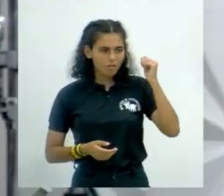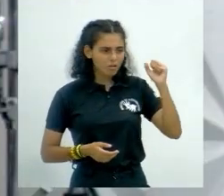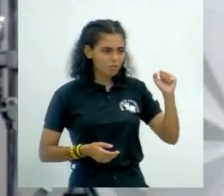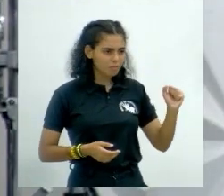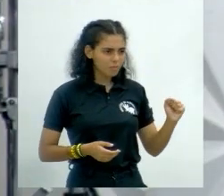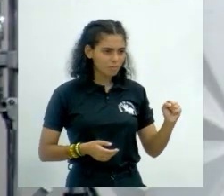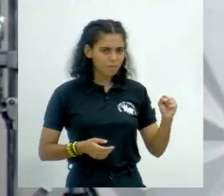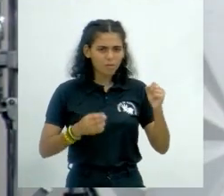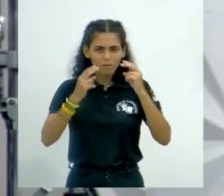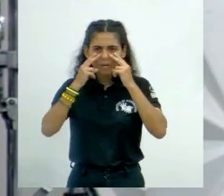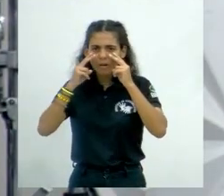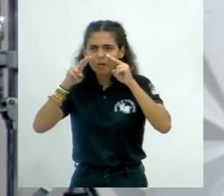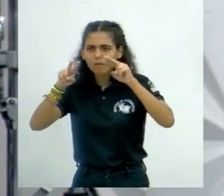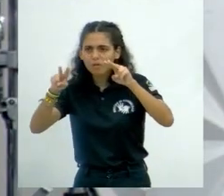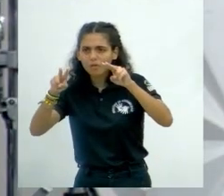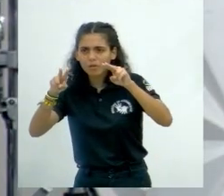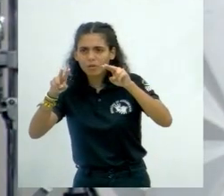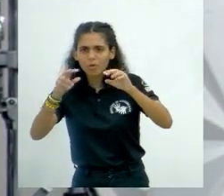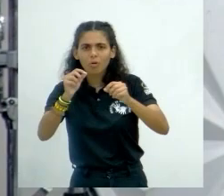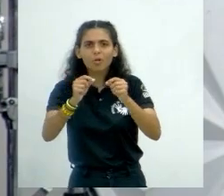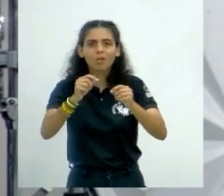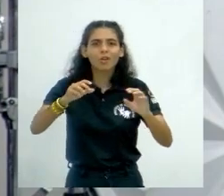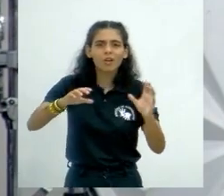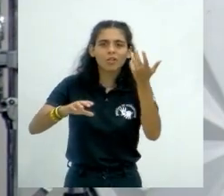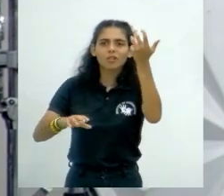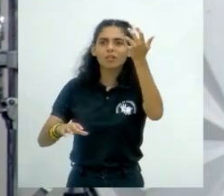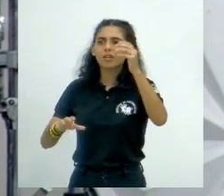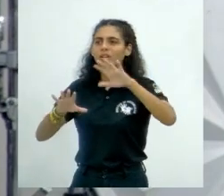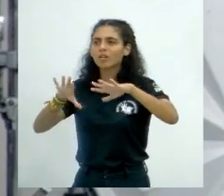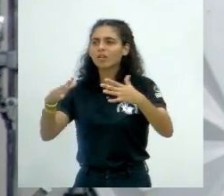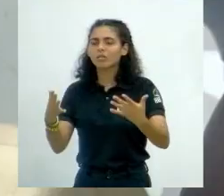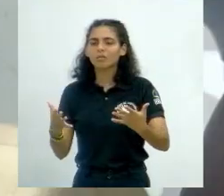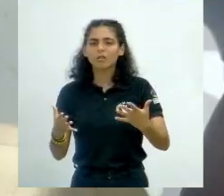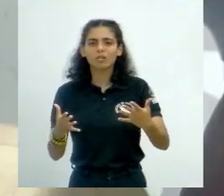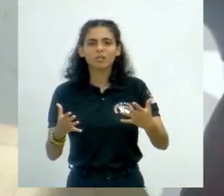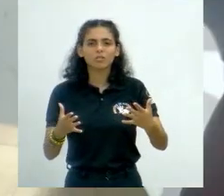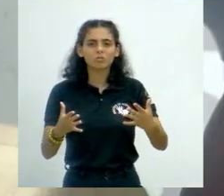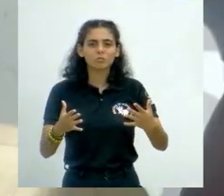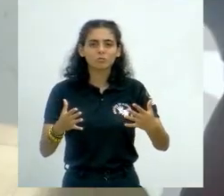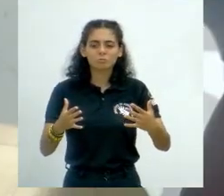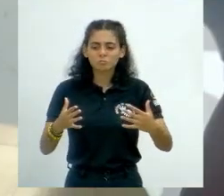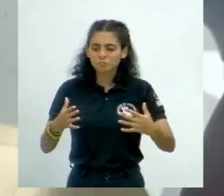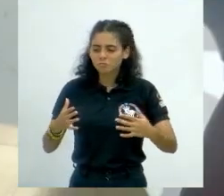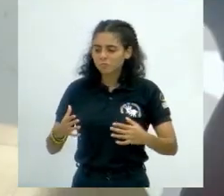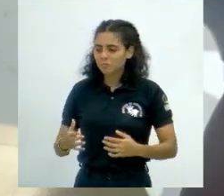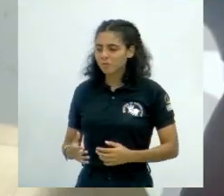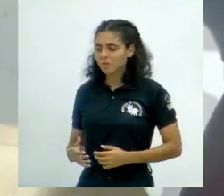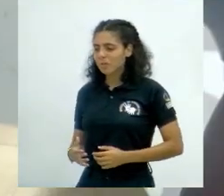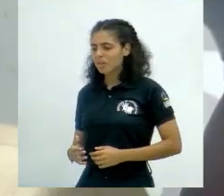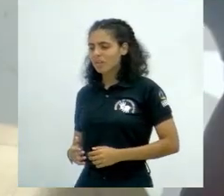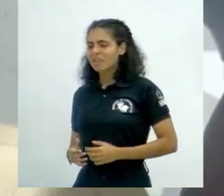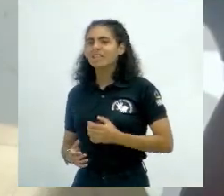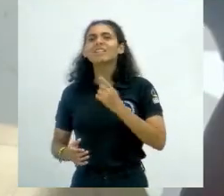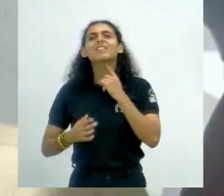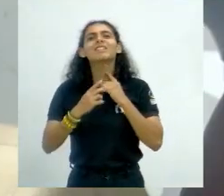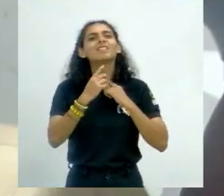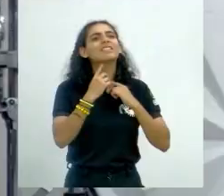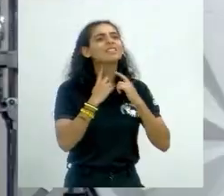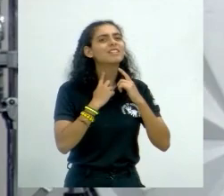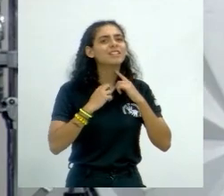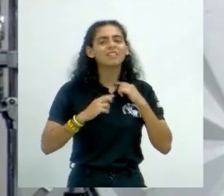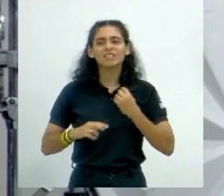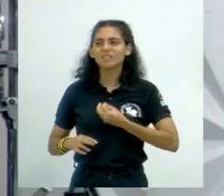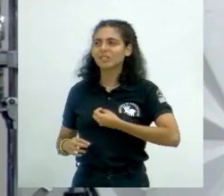aos próprios olhos. Nós vemos ele falando, olha, depois de conquistar tanto, depois de construir tanto,